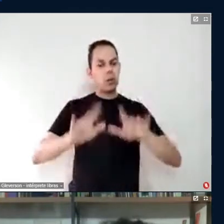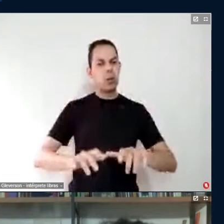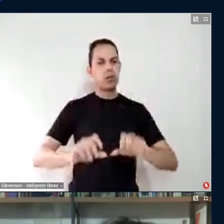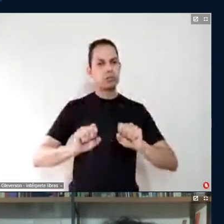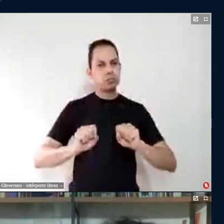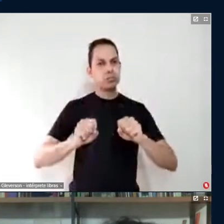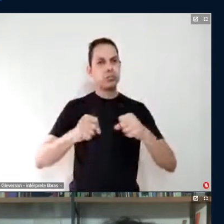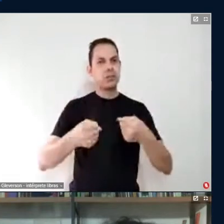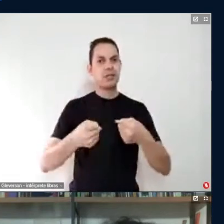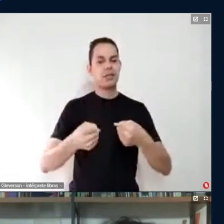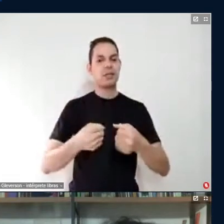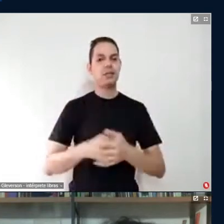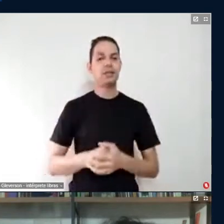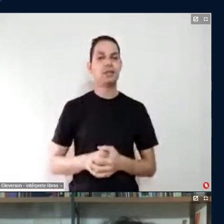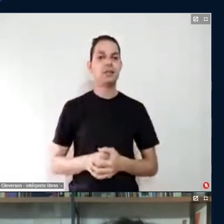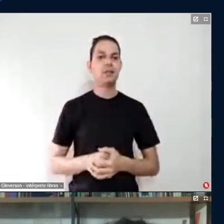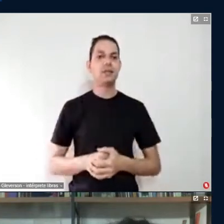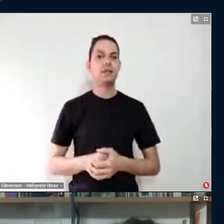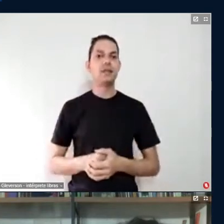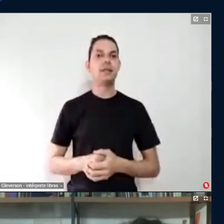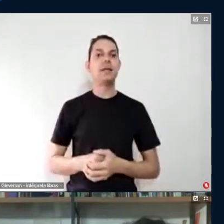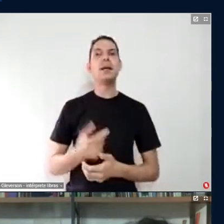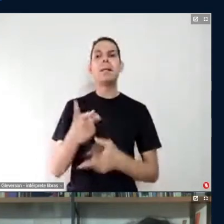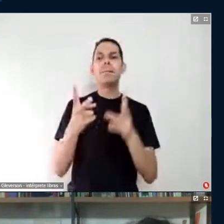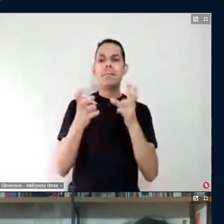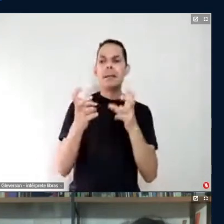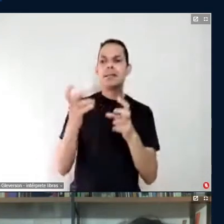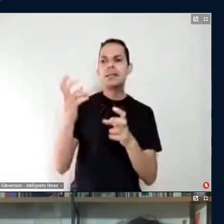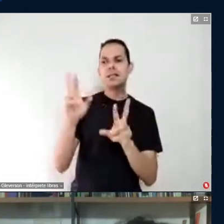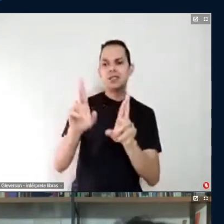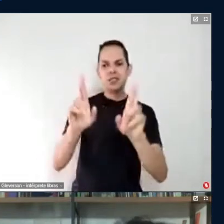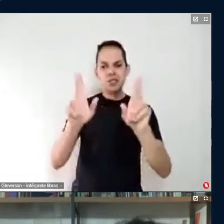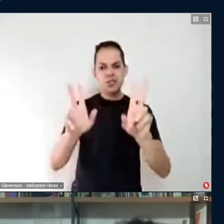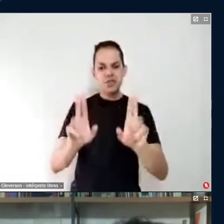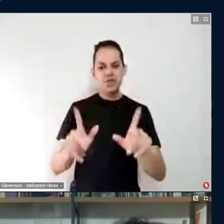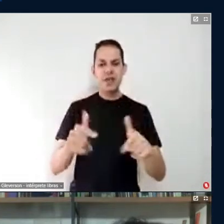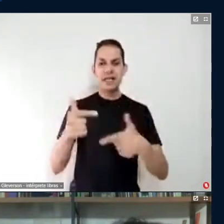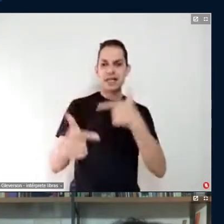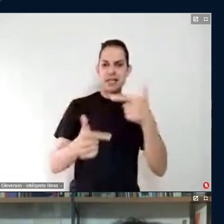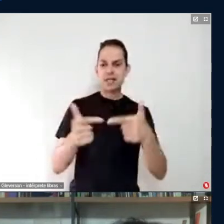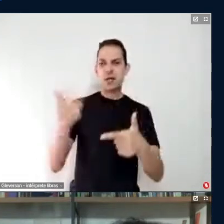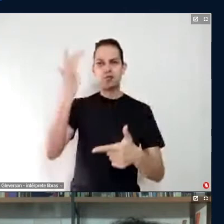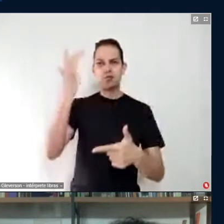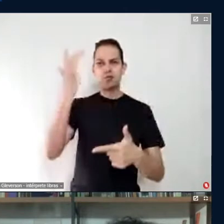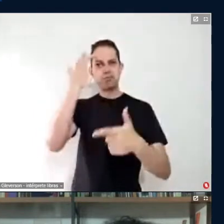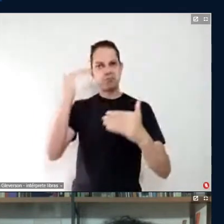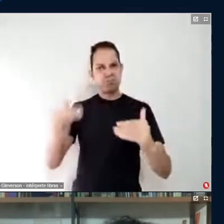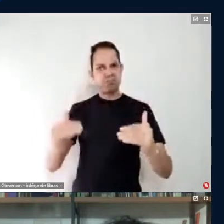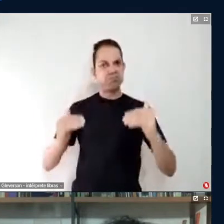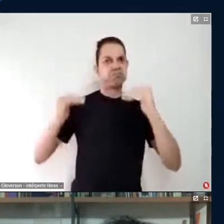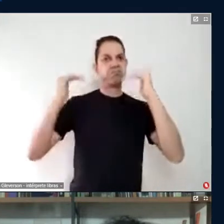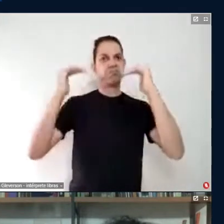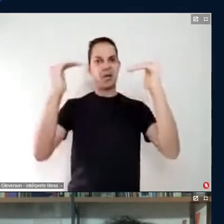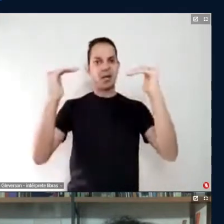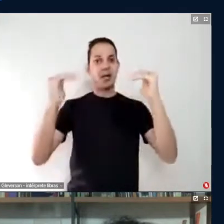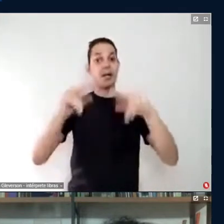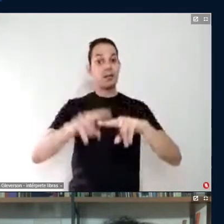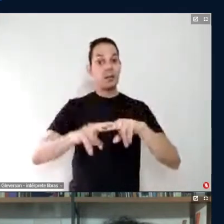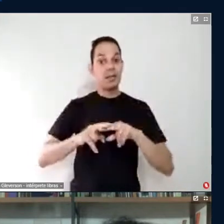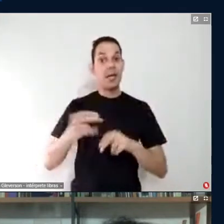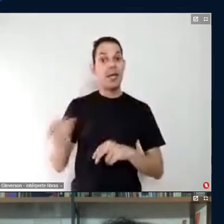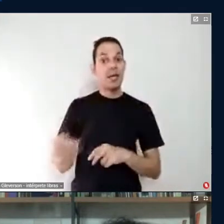a diferença e maturidade do trabalho, né, então, é importante que a gente